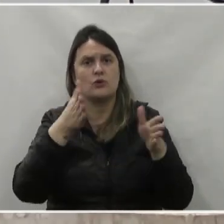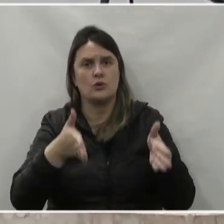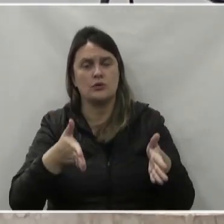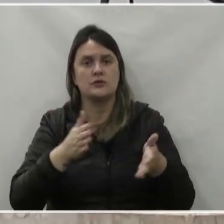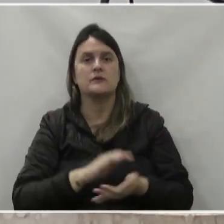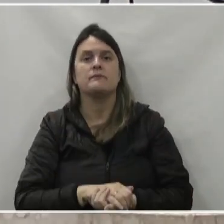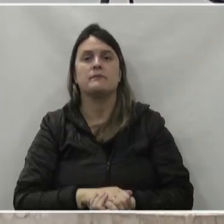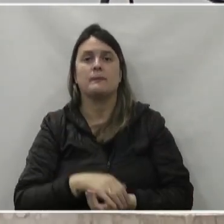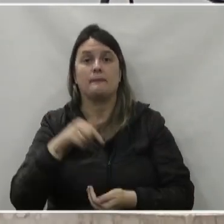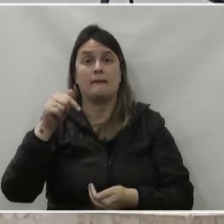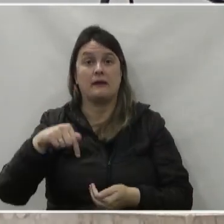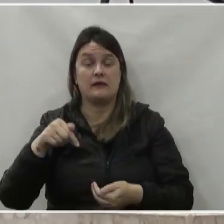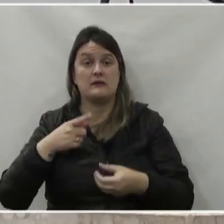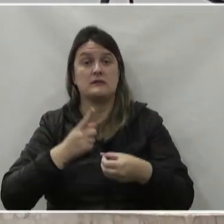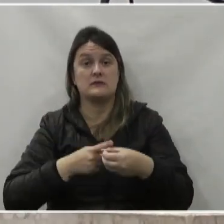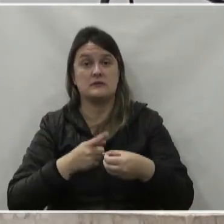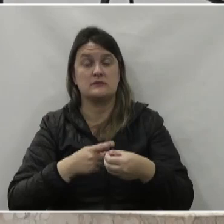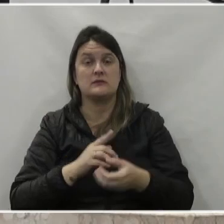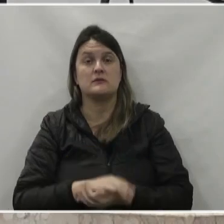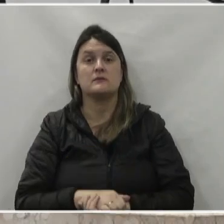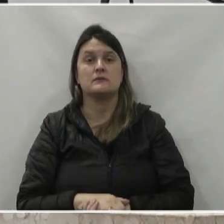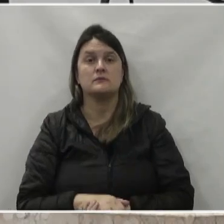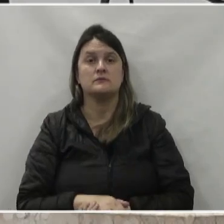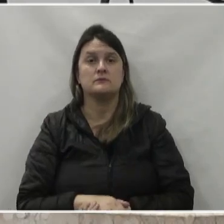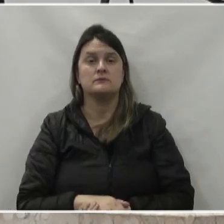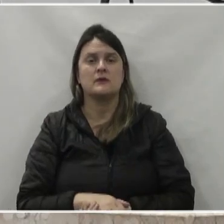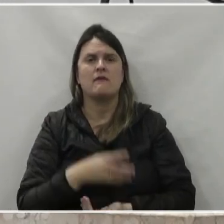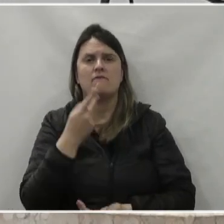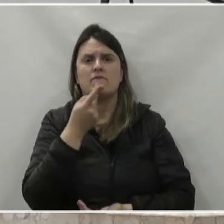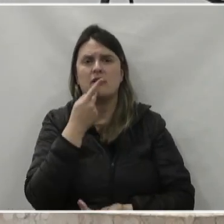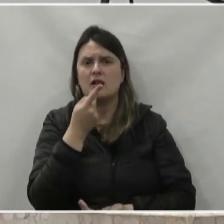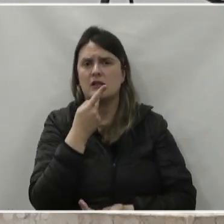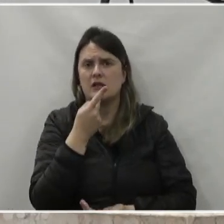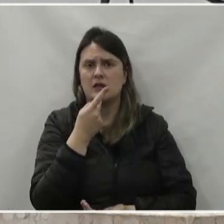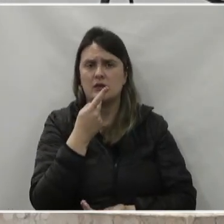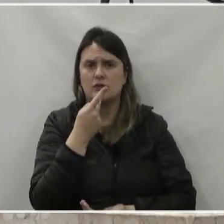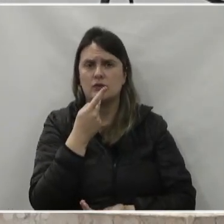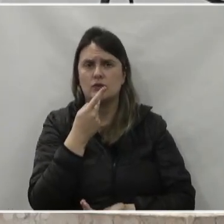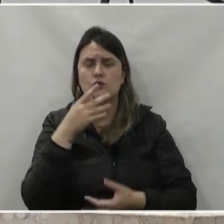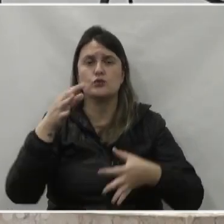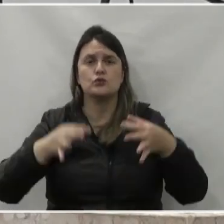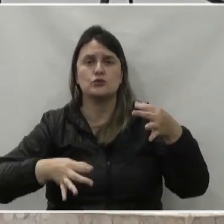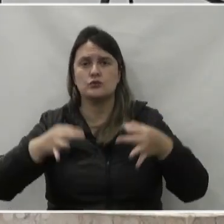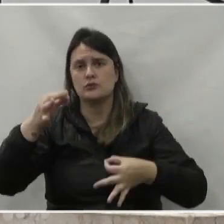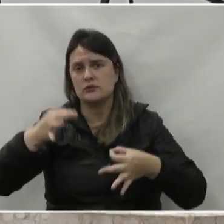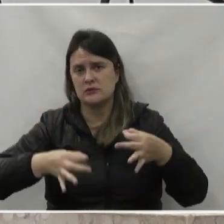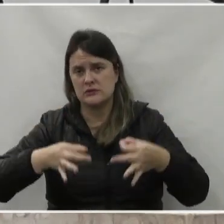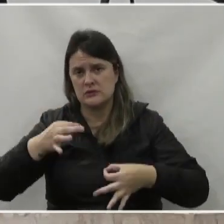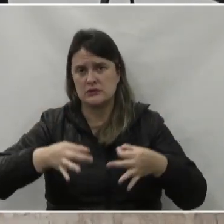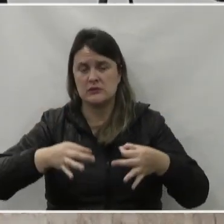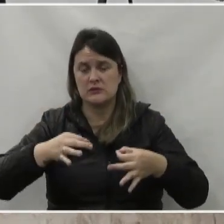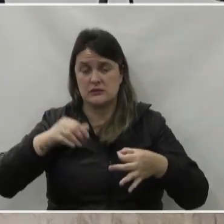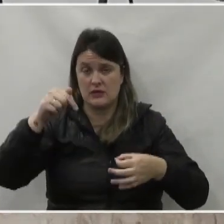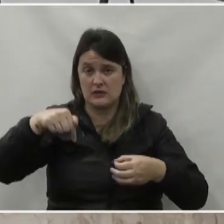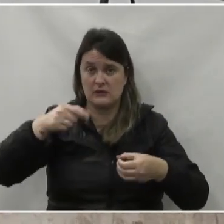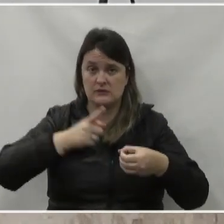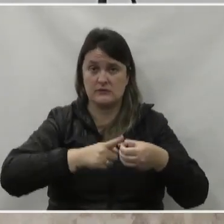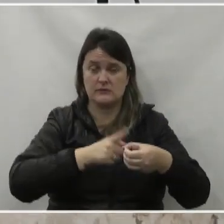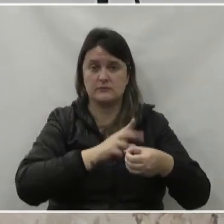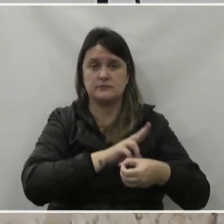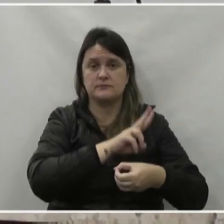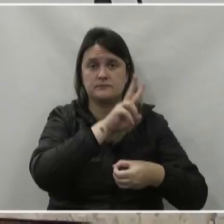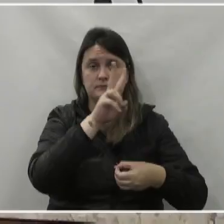hoje, aqui nas nossas cidades, referente à decisão da Justiça aqui do município de União da